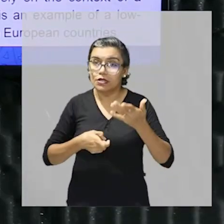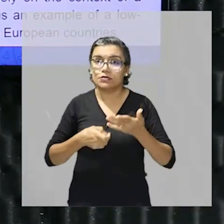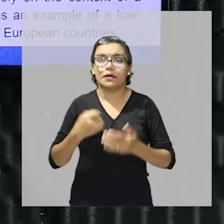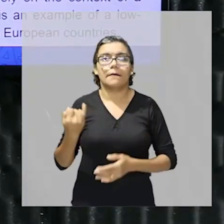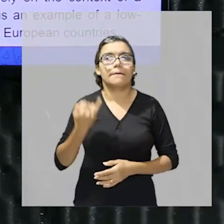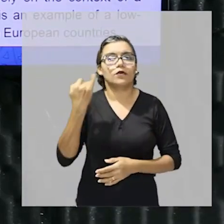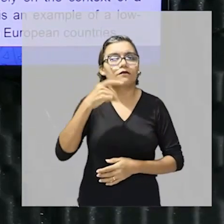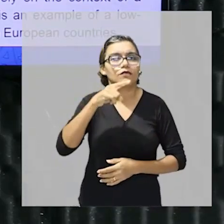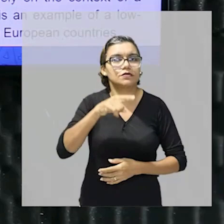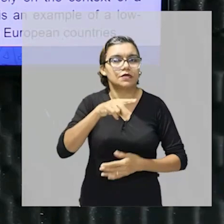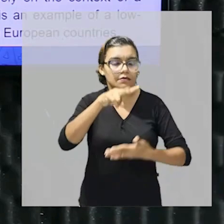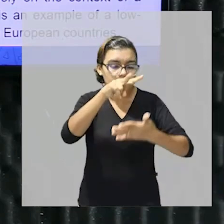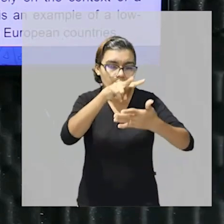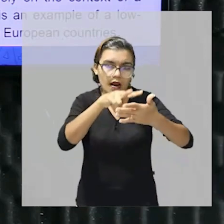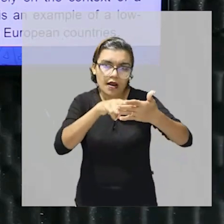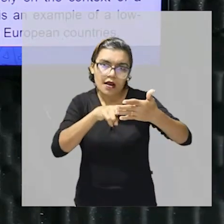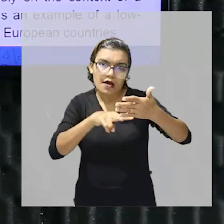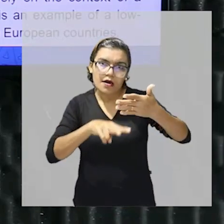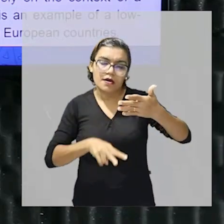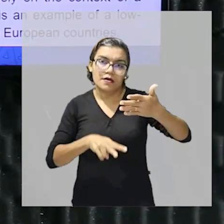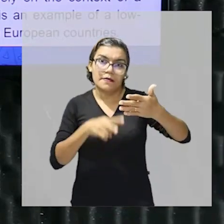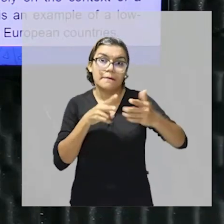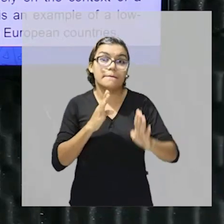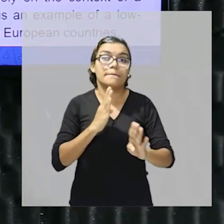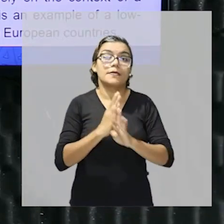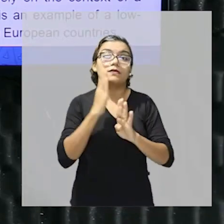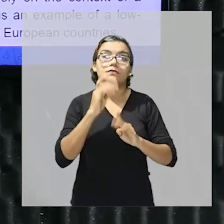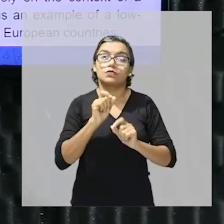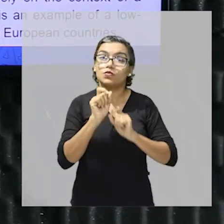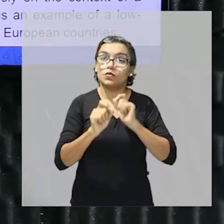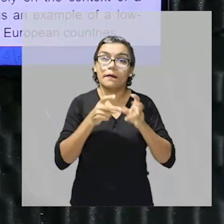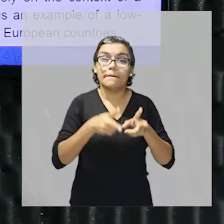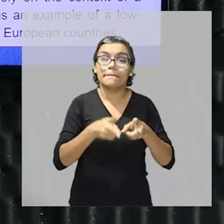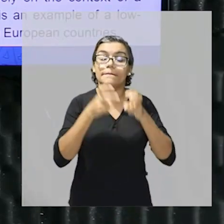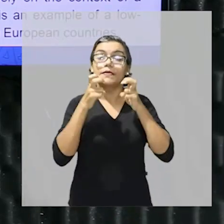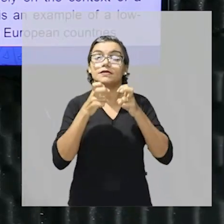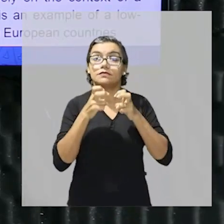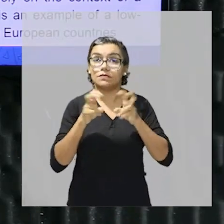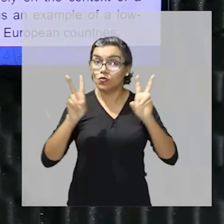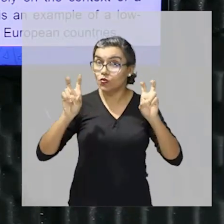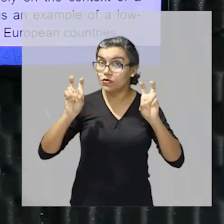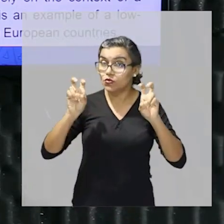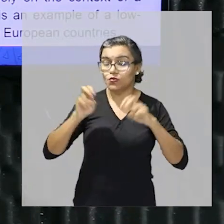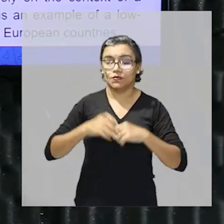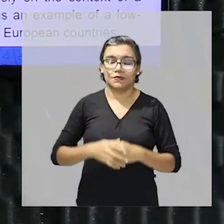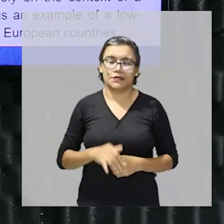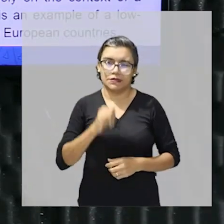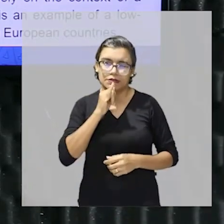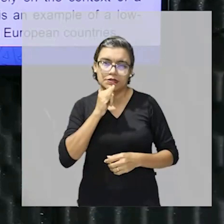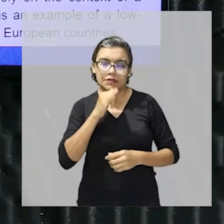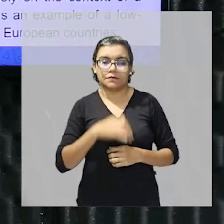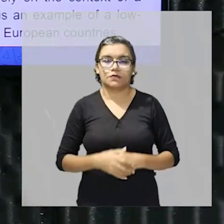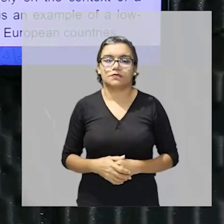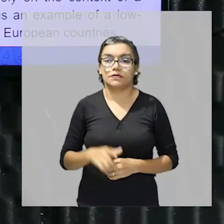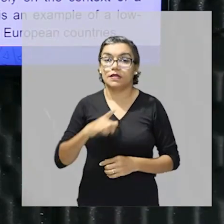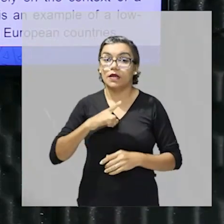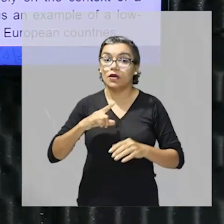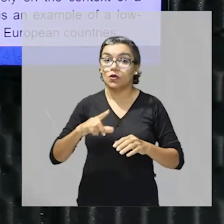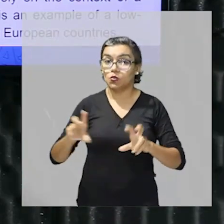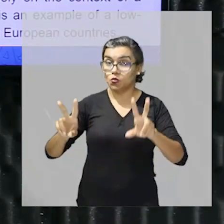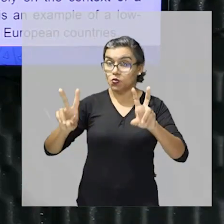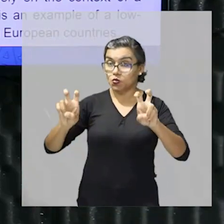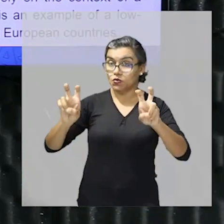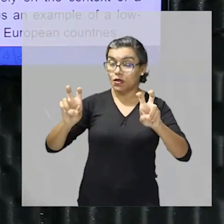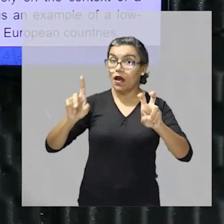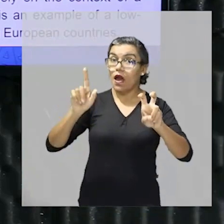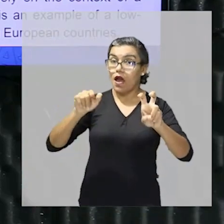ler o enunciado e você identificar o assunto dele, tá? Do que esse texto está falando. Por exemplo, quando tem um título, o título